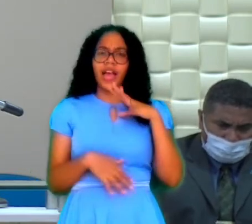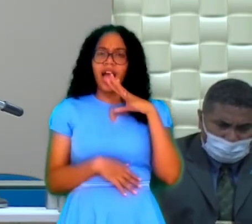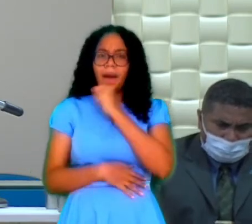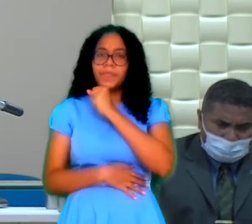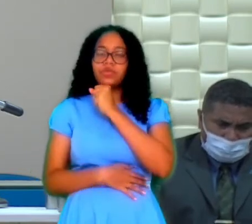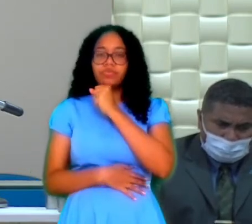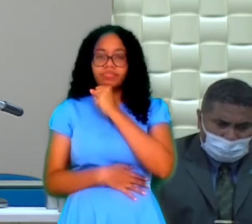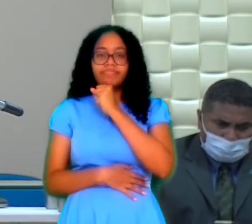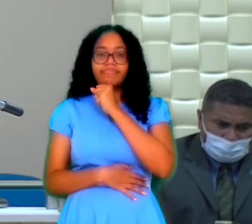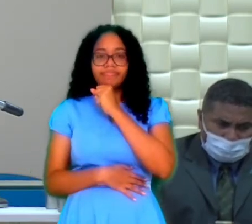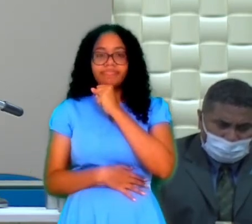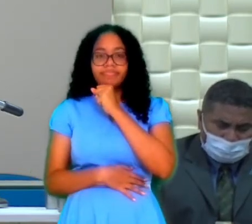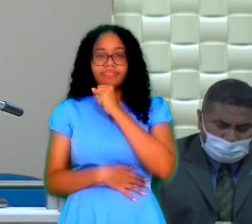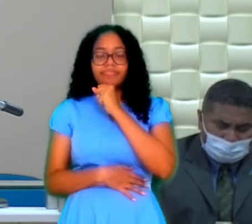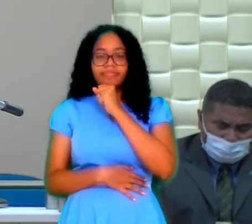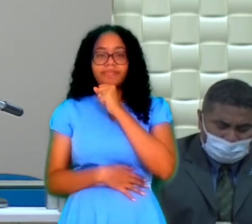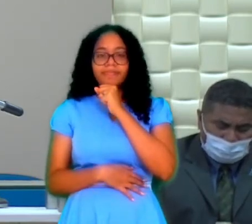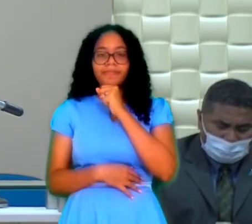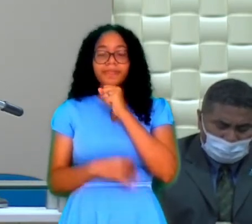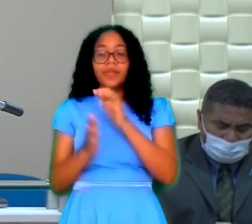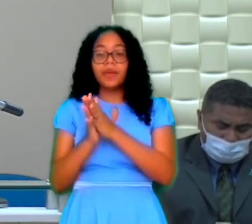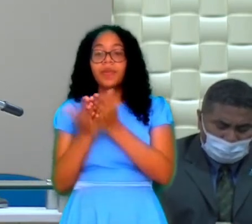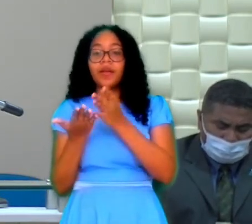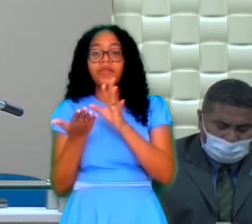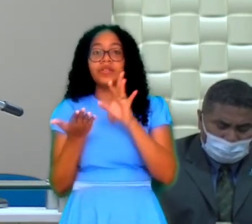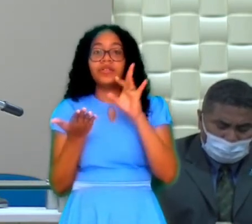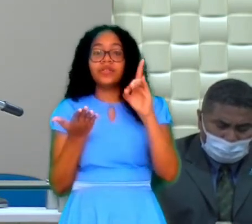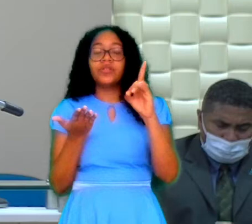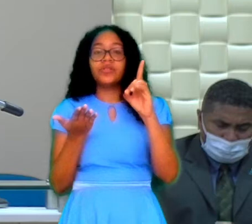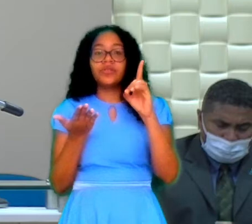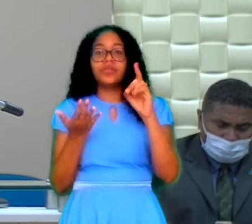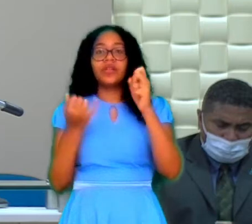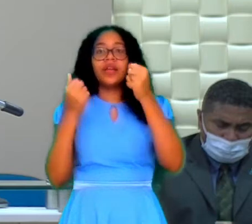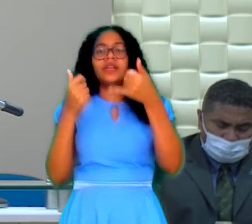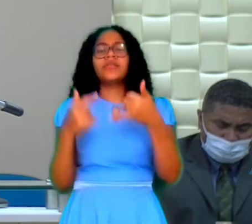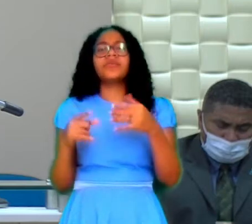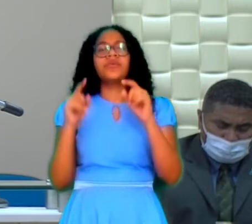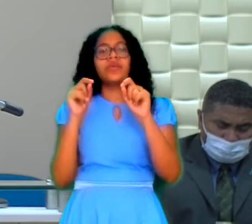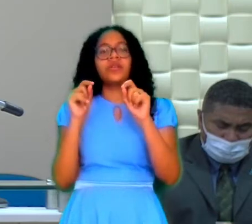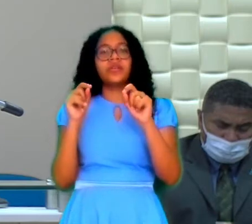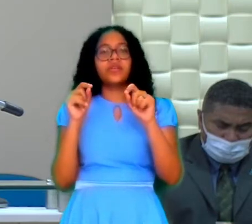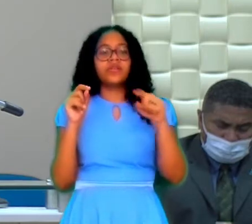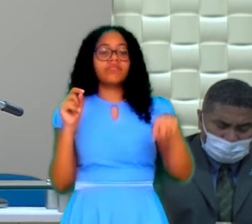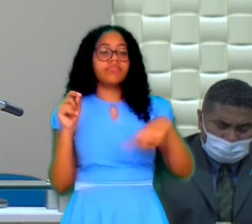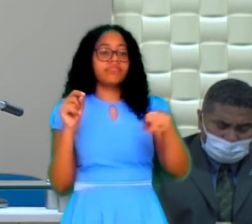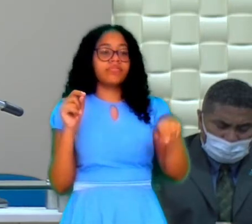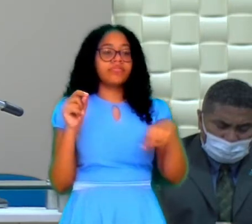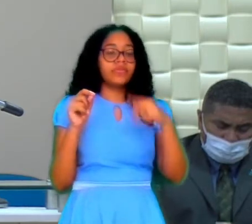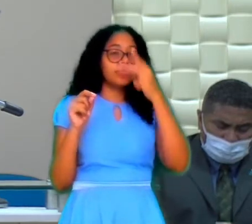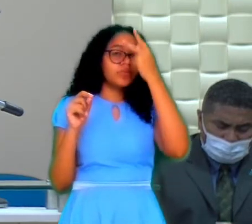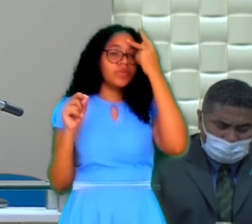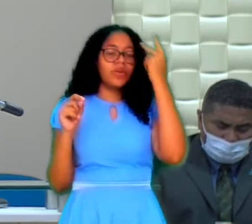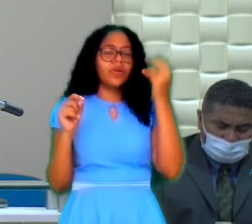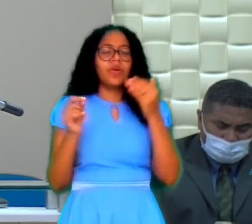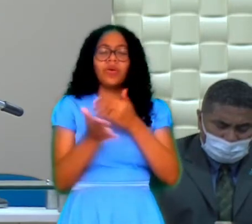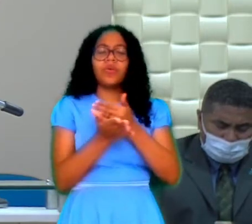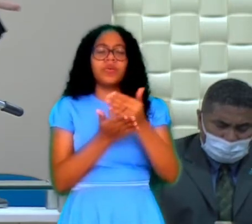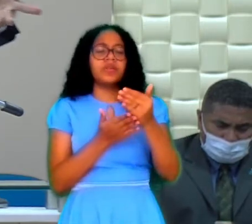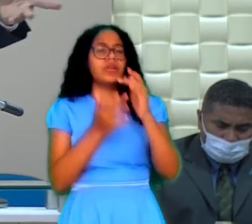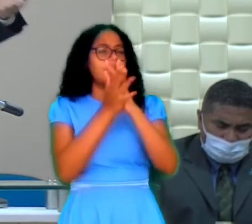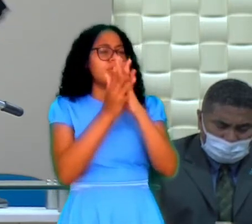eles? Era contra Jonas, mas agora por que o mar está tempestuoso contra eles?